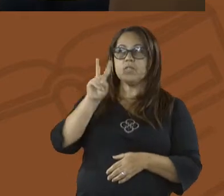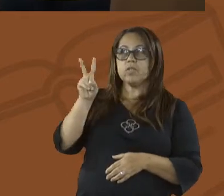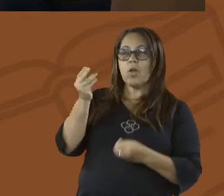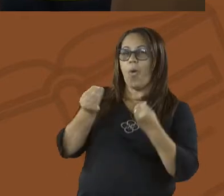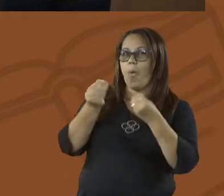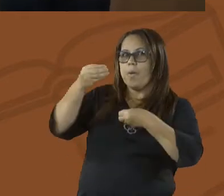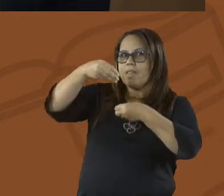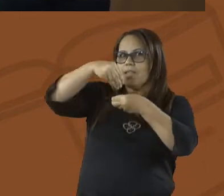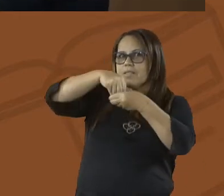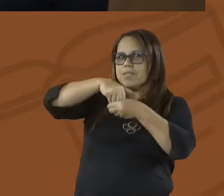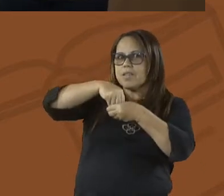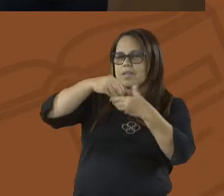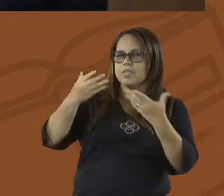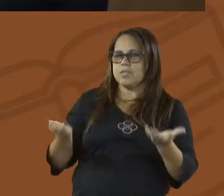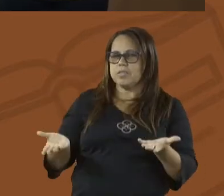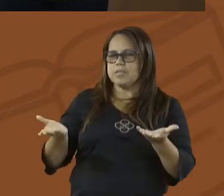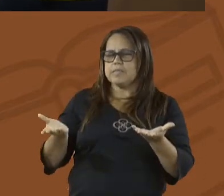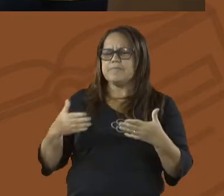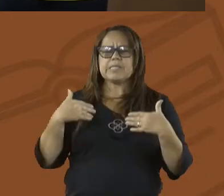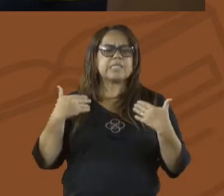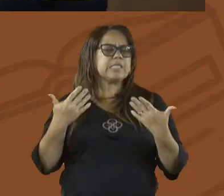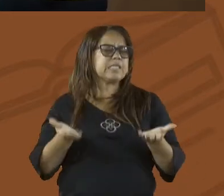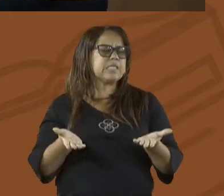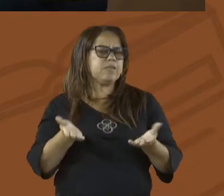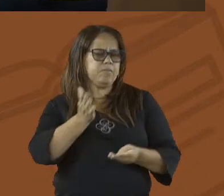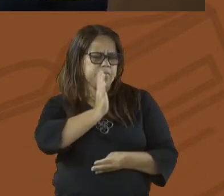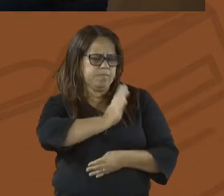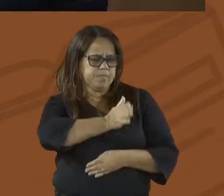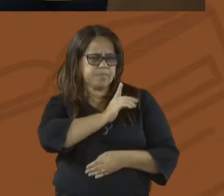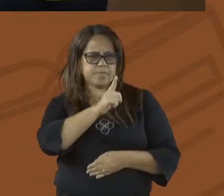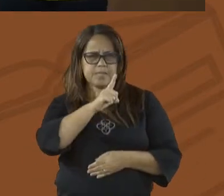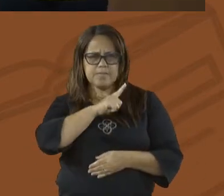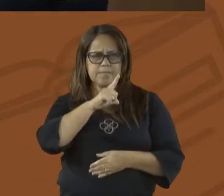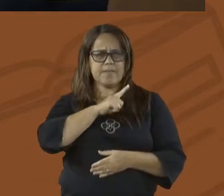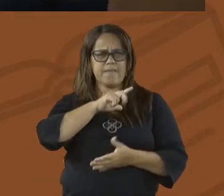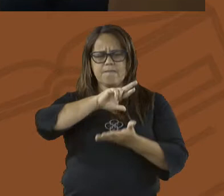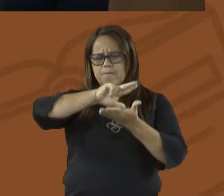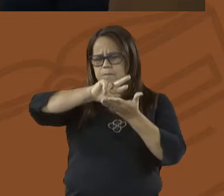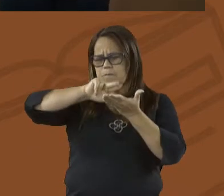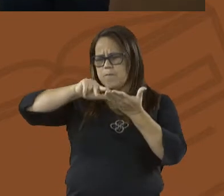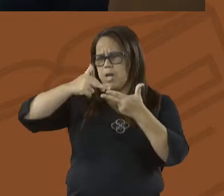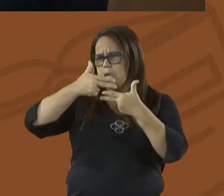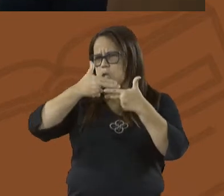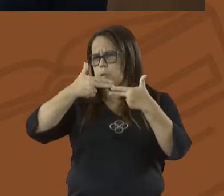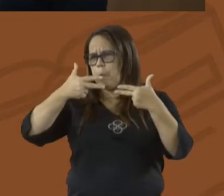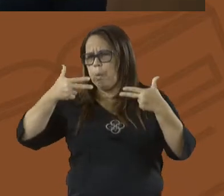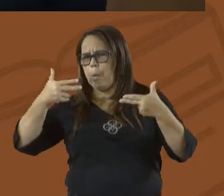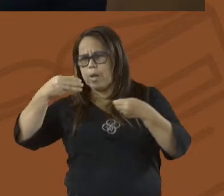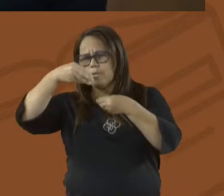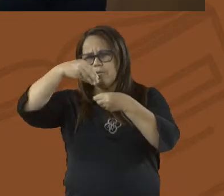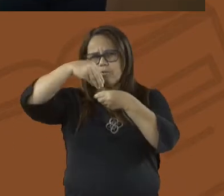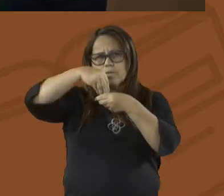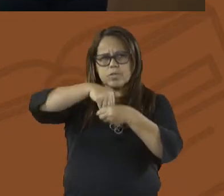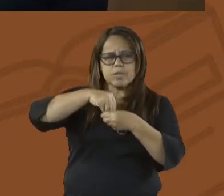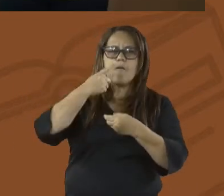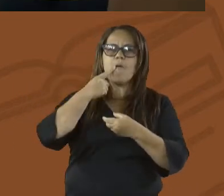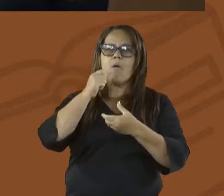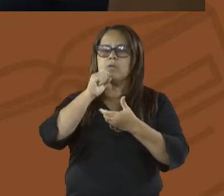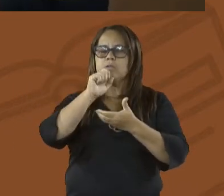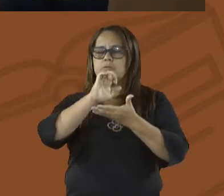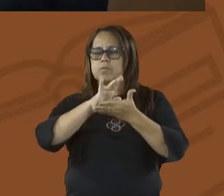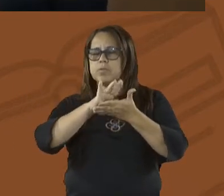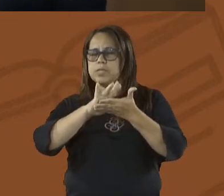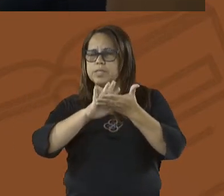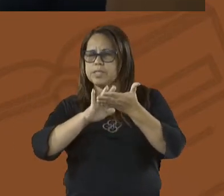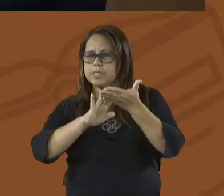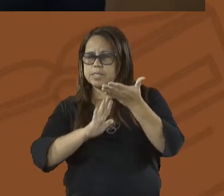internamente dele. Então ele, ó, é formado por várias cavidades. Essas cavidades é por onde o sangue passa,